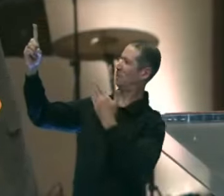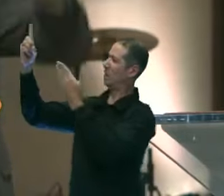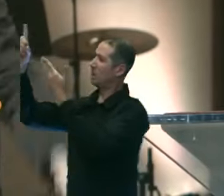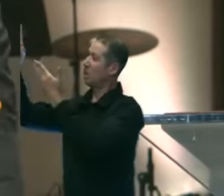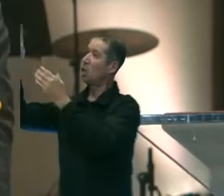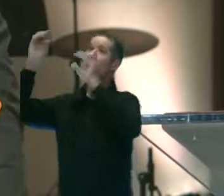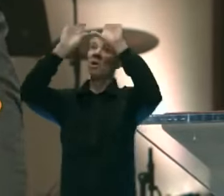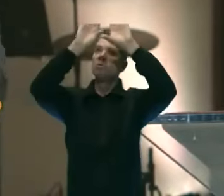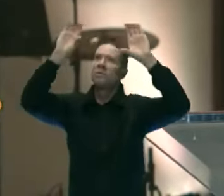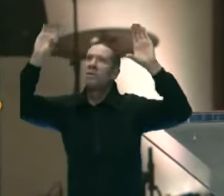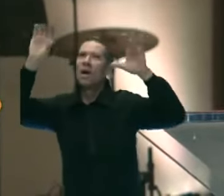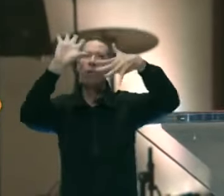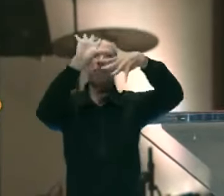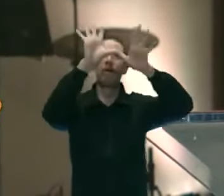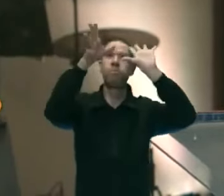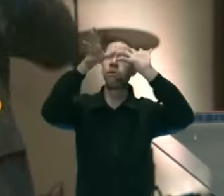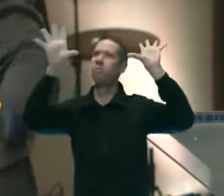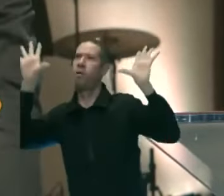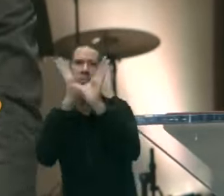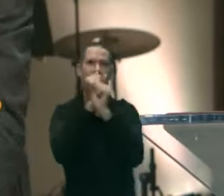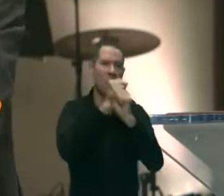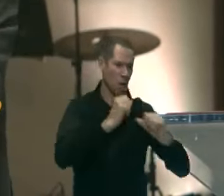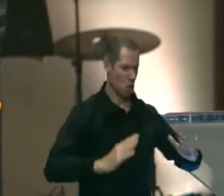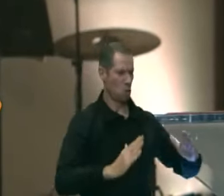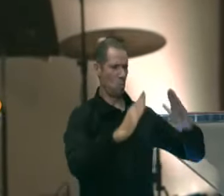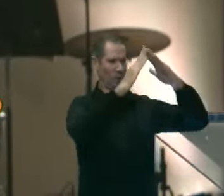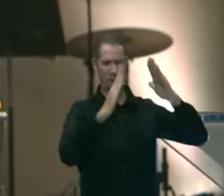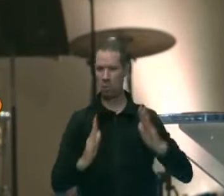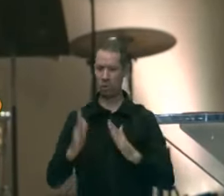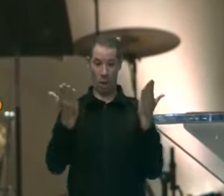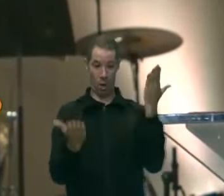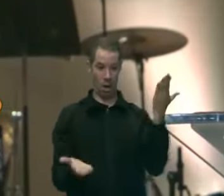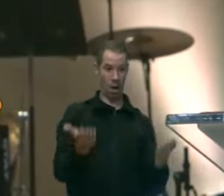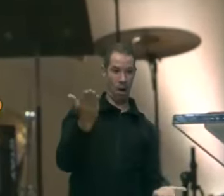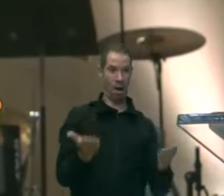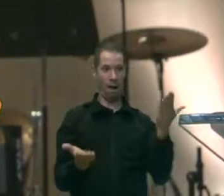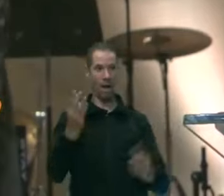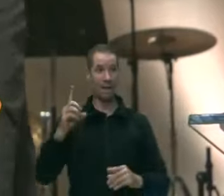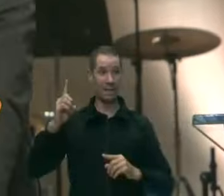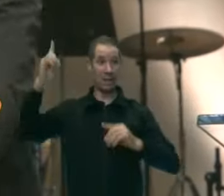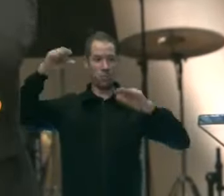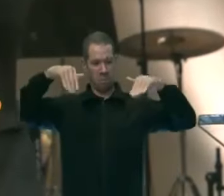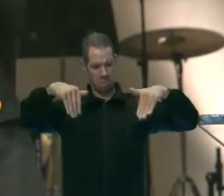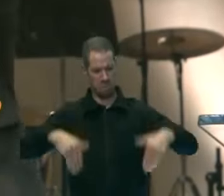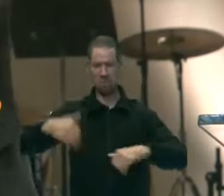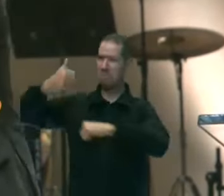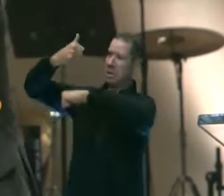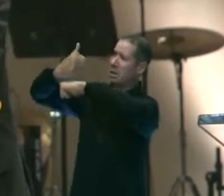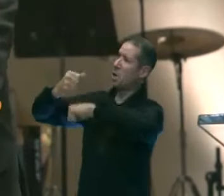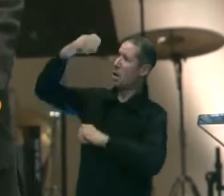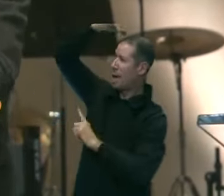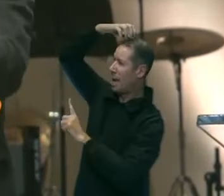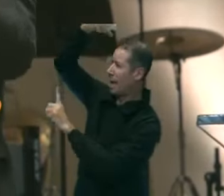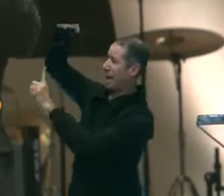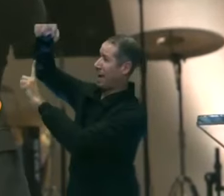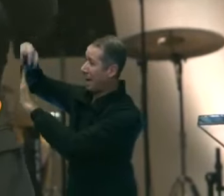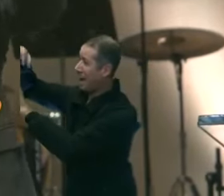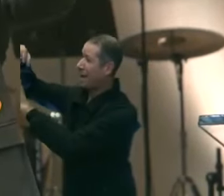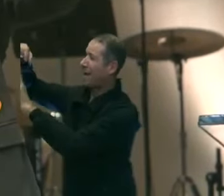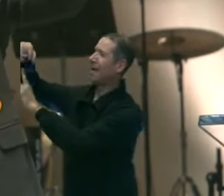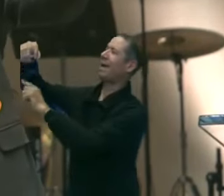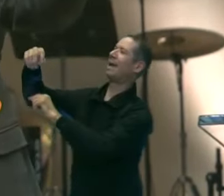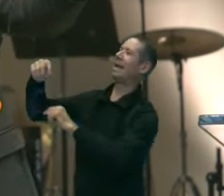a palmos. Ele toma as montanhas em balanças de precisão. Ele é Deus de majestade. Ele é Rei. Eu